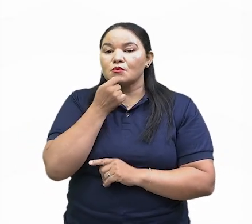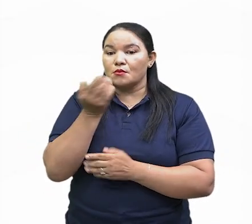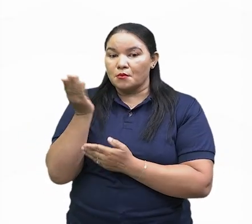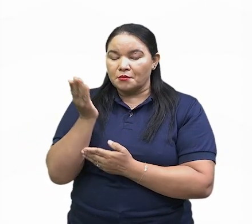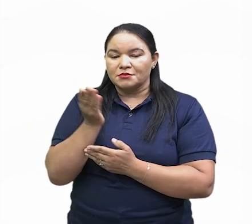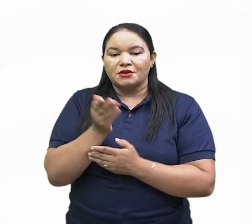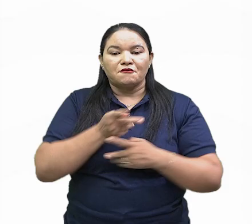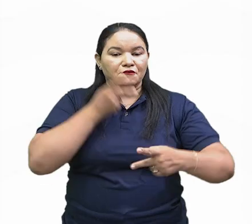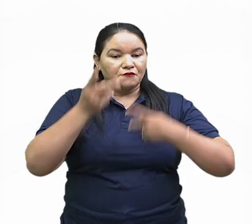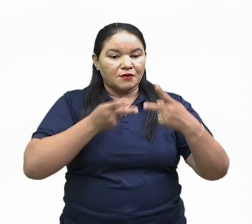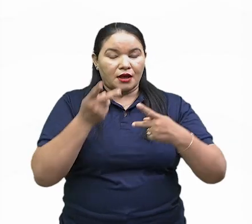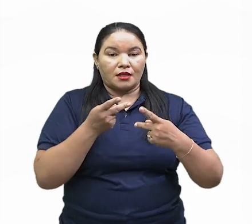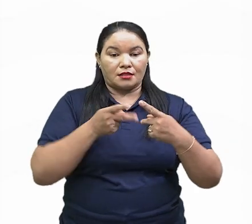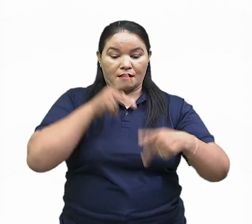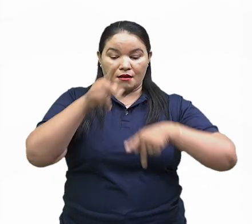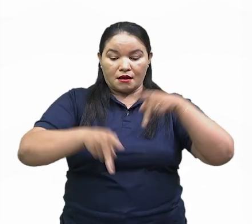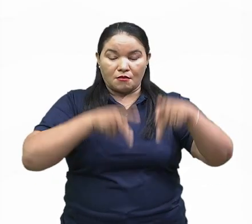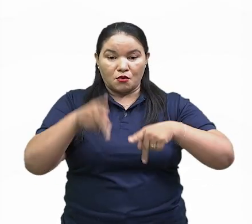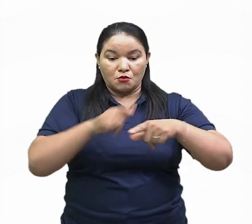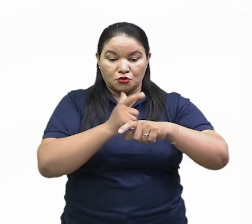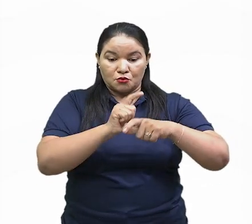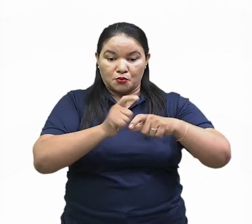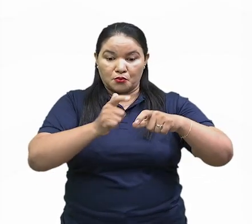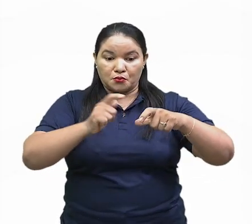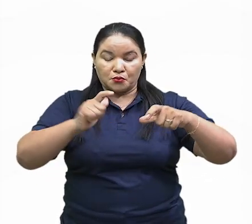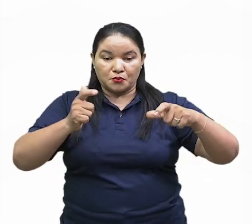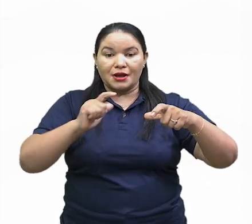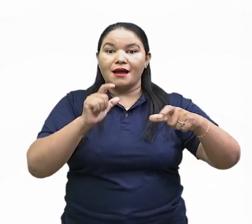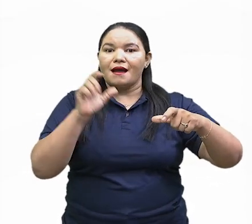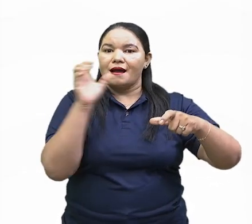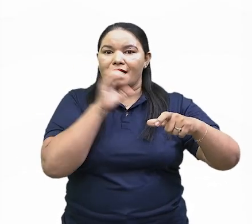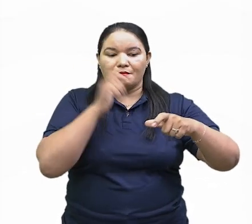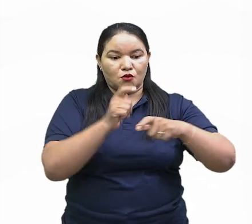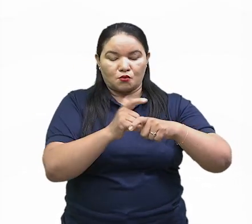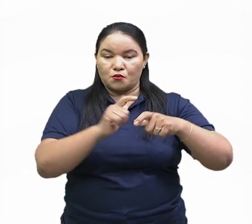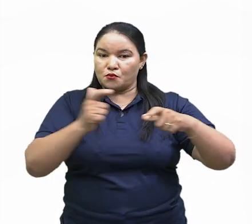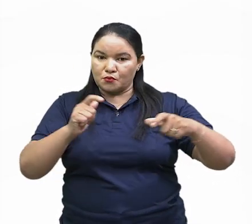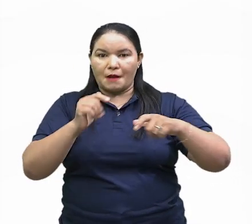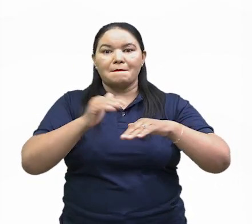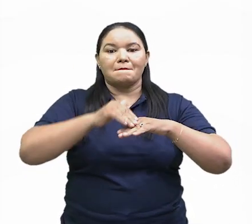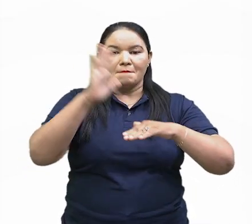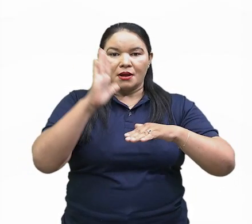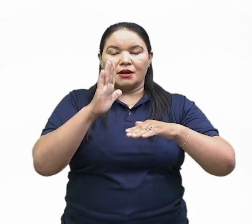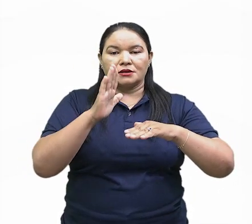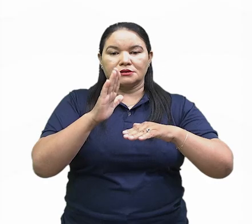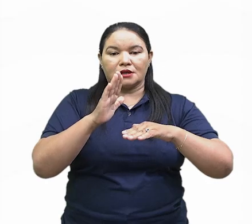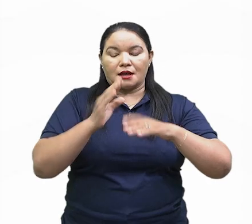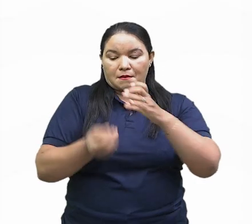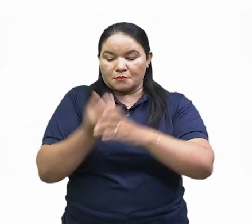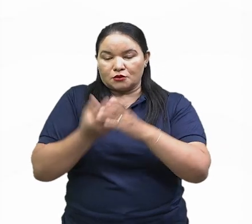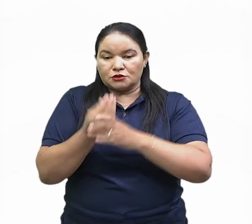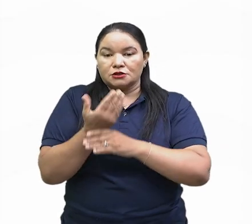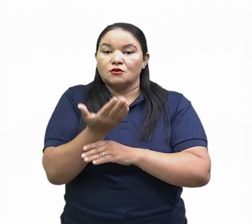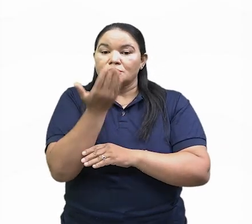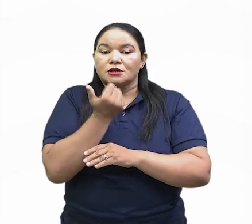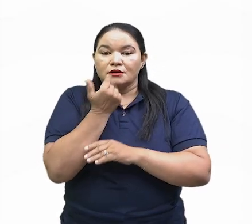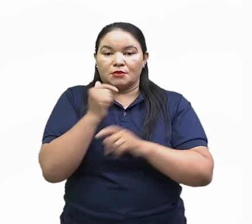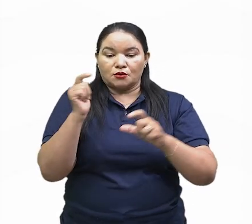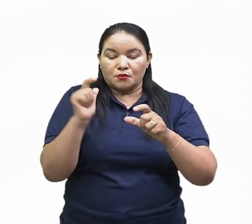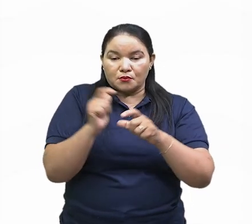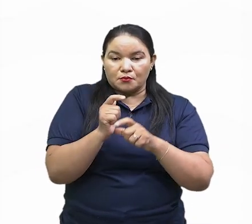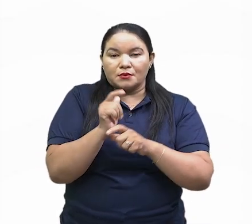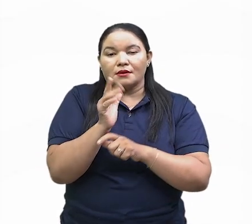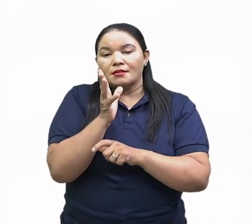afirmando, né, que a população ela vai crescer mais rápido que a produção de alimentos, o que isso vai